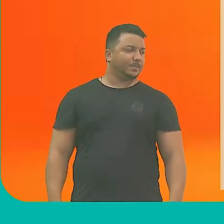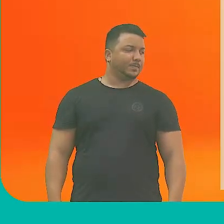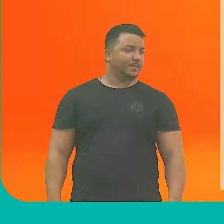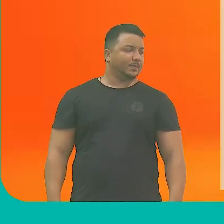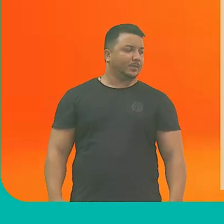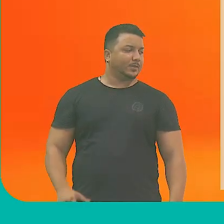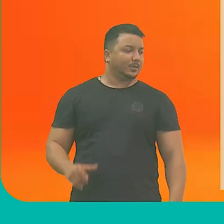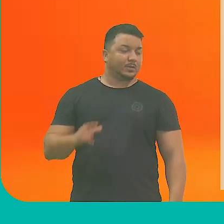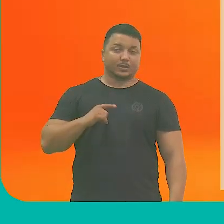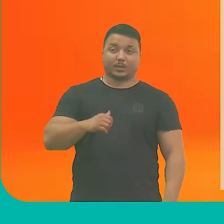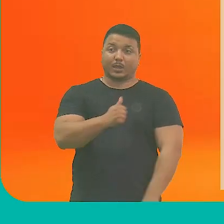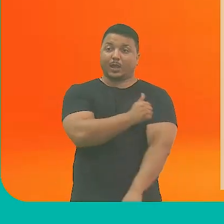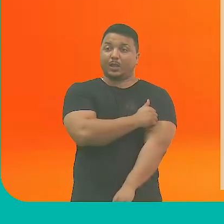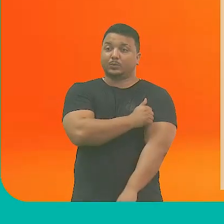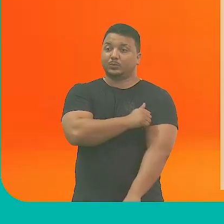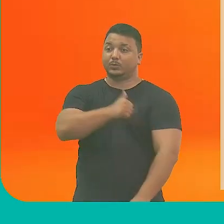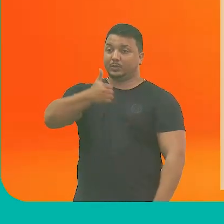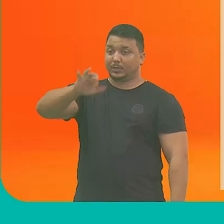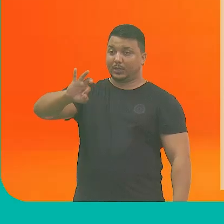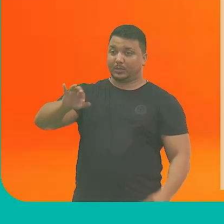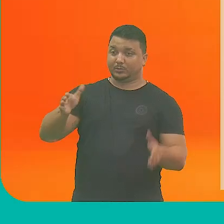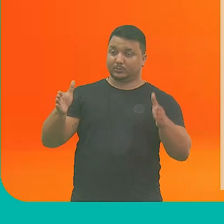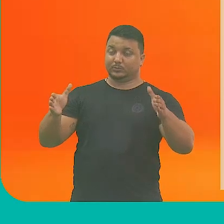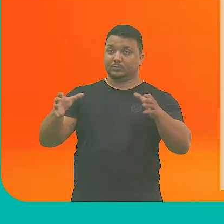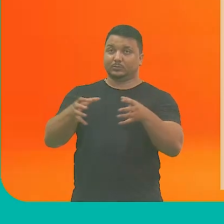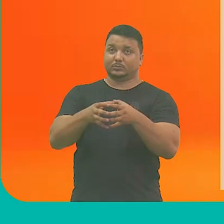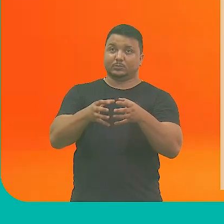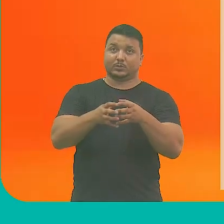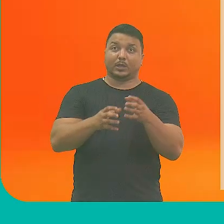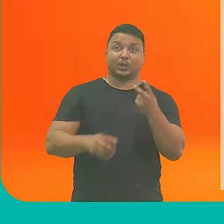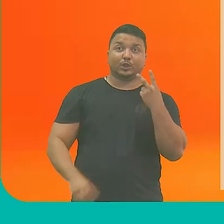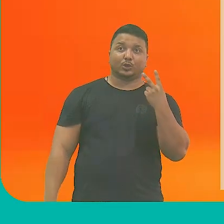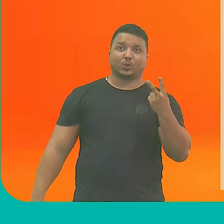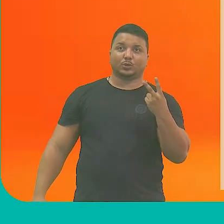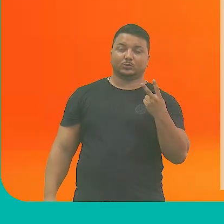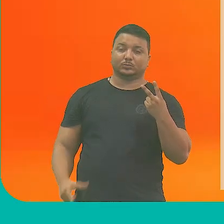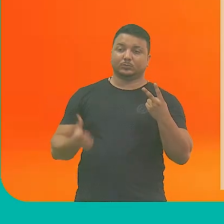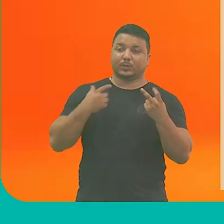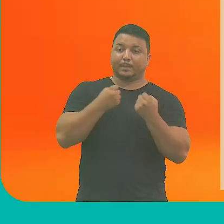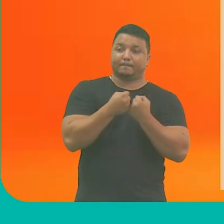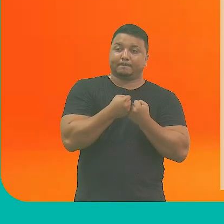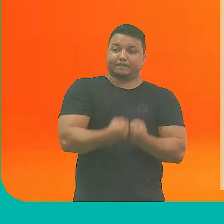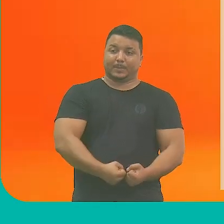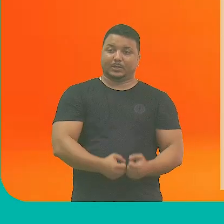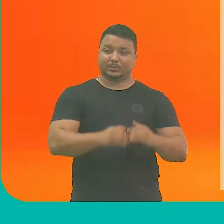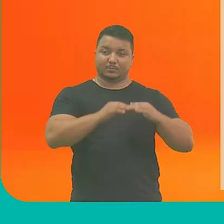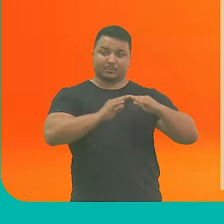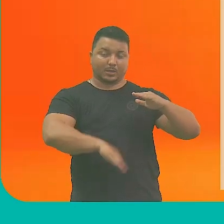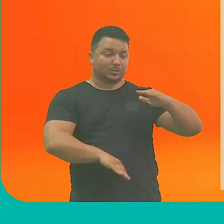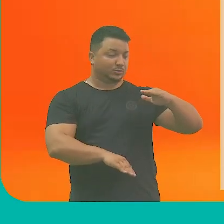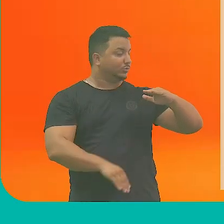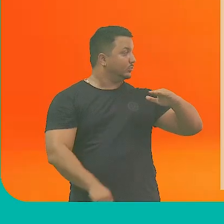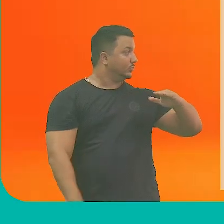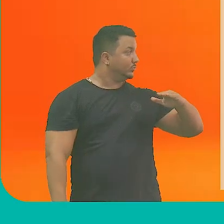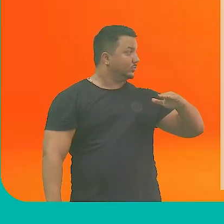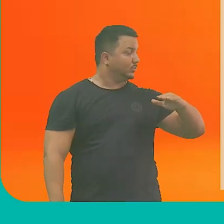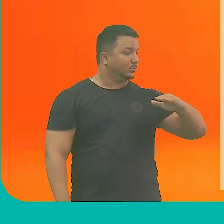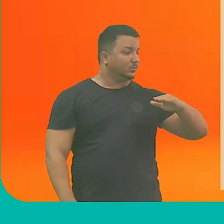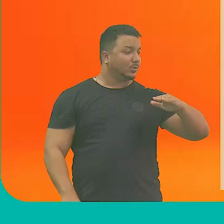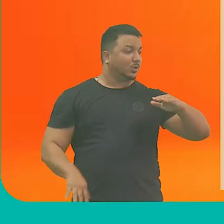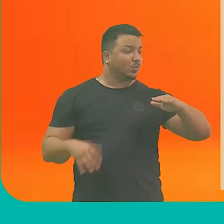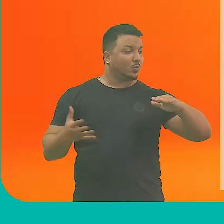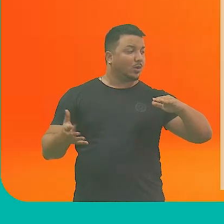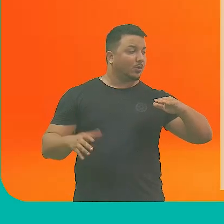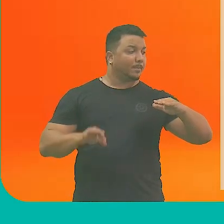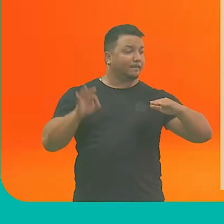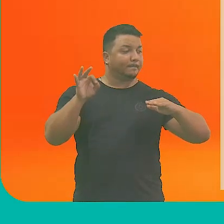Dentre os 10 estudantes, 2 se encontram com massa abaixo da média. Qual era